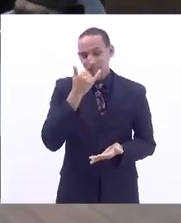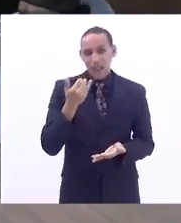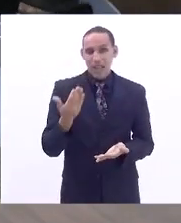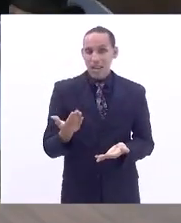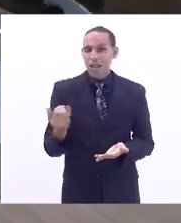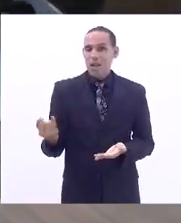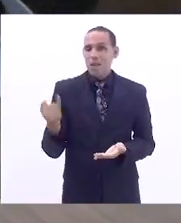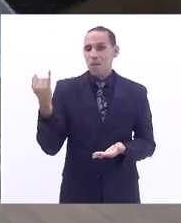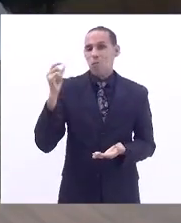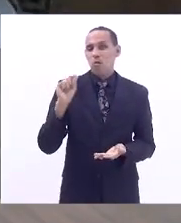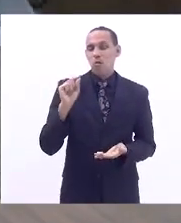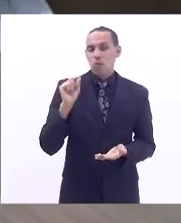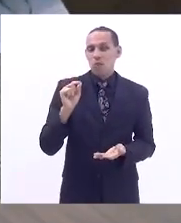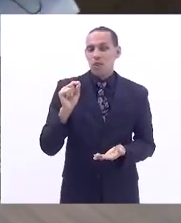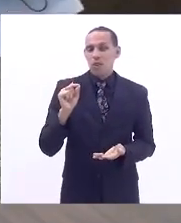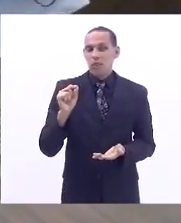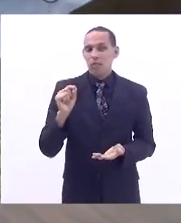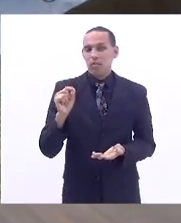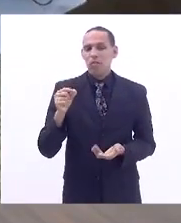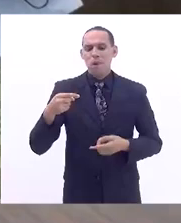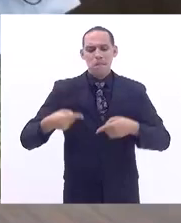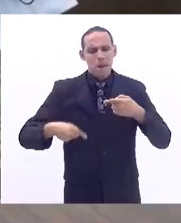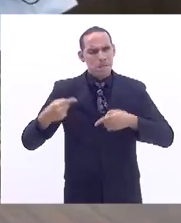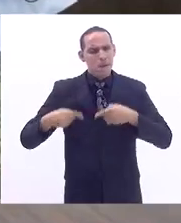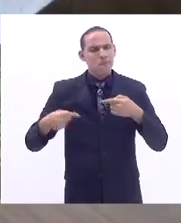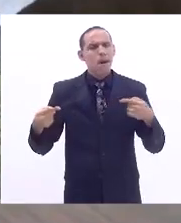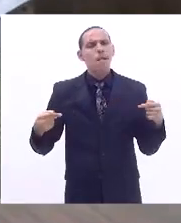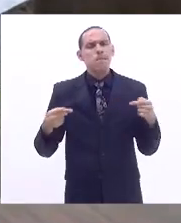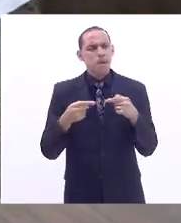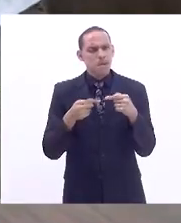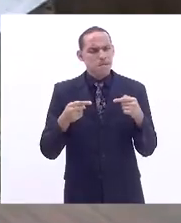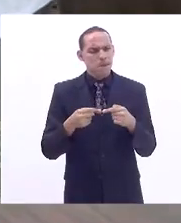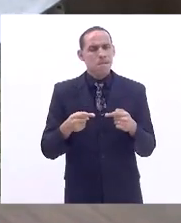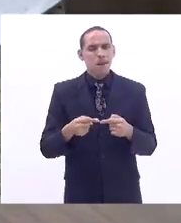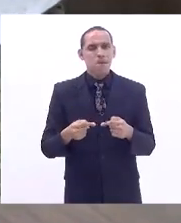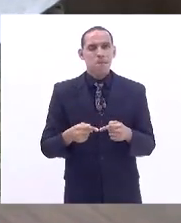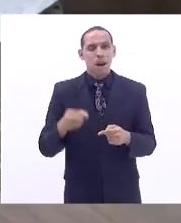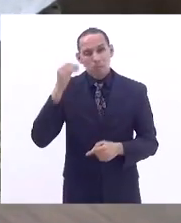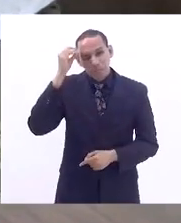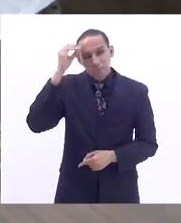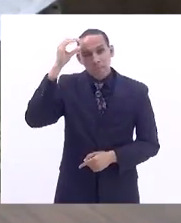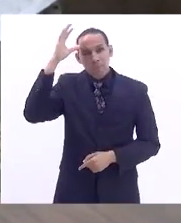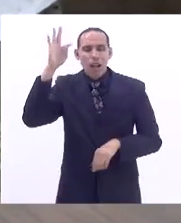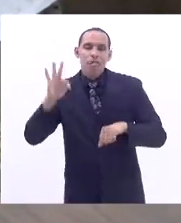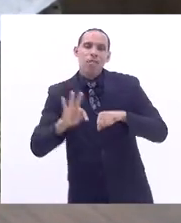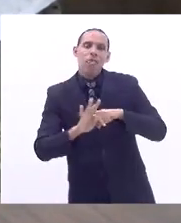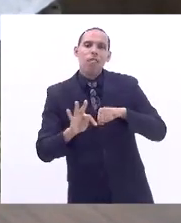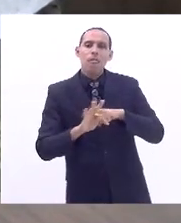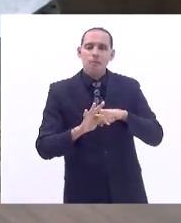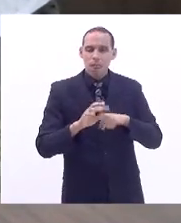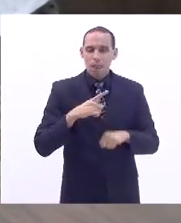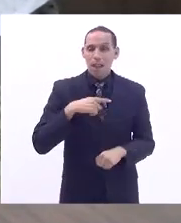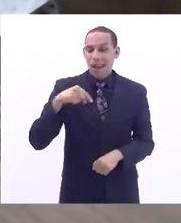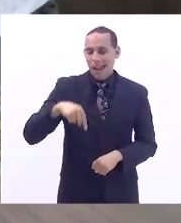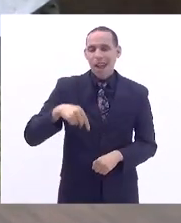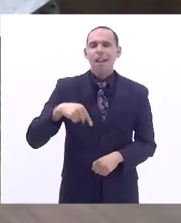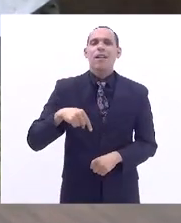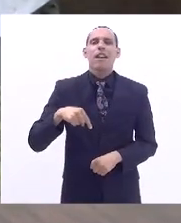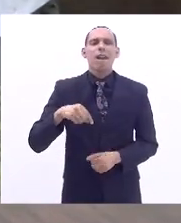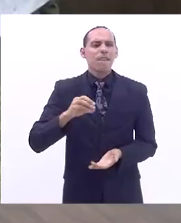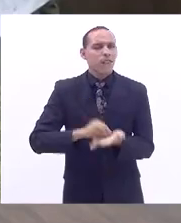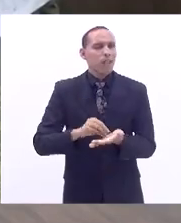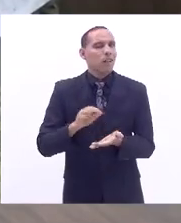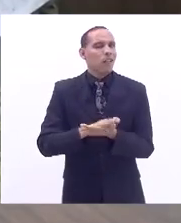importância de fazer o tema no médio o debate no mérito com amplo conhecimento técnico e a casa não nos